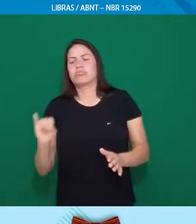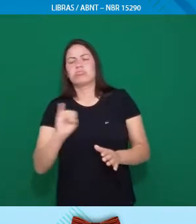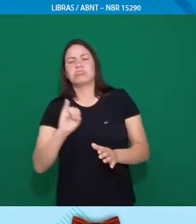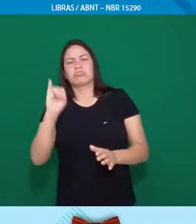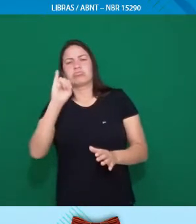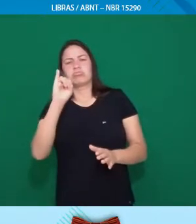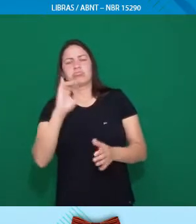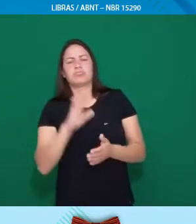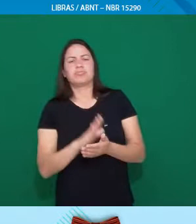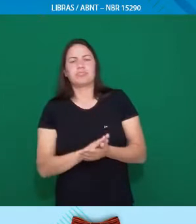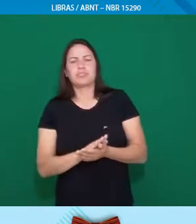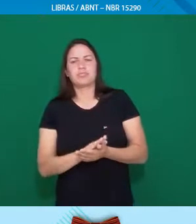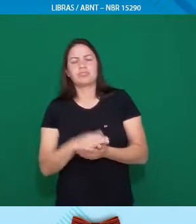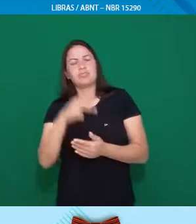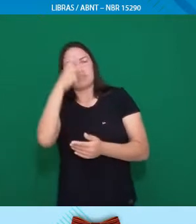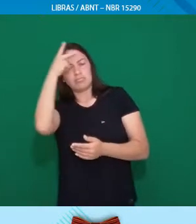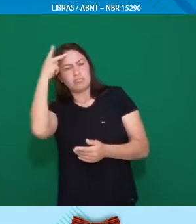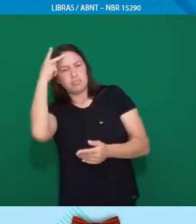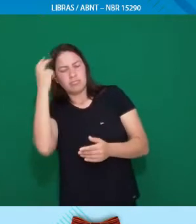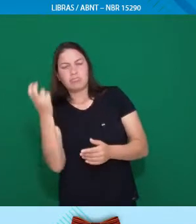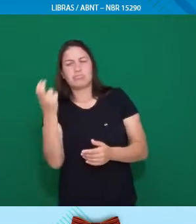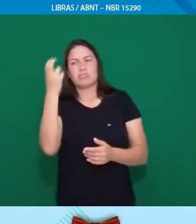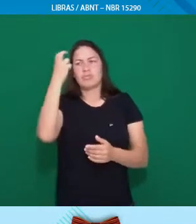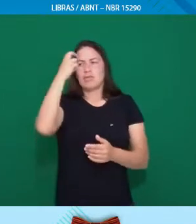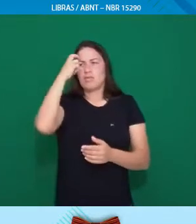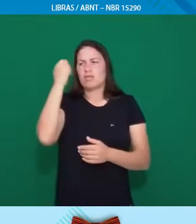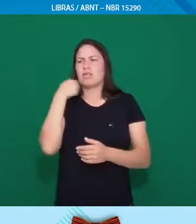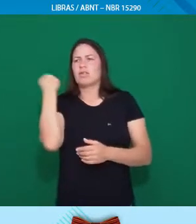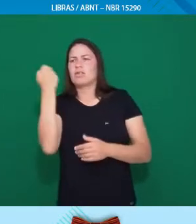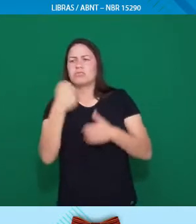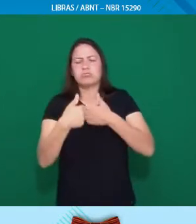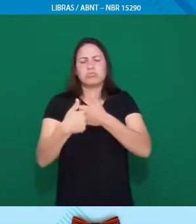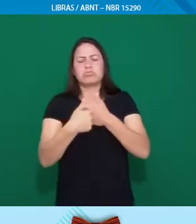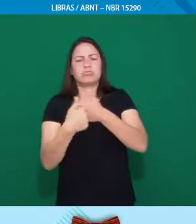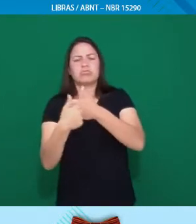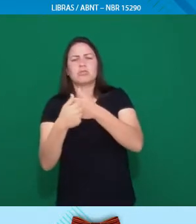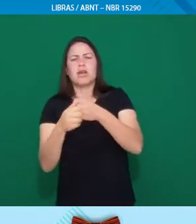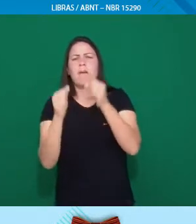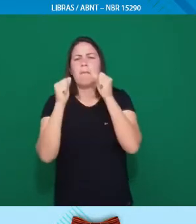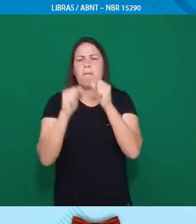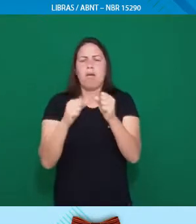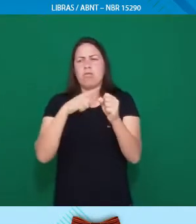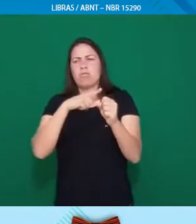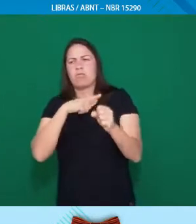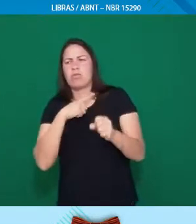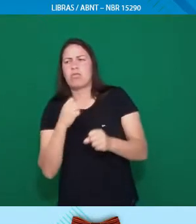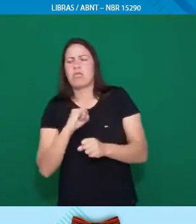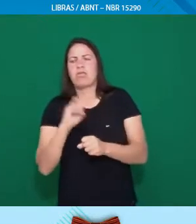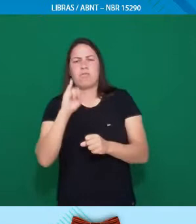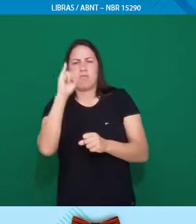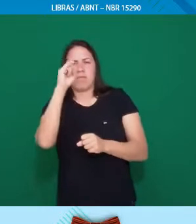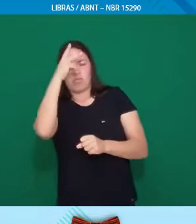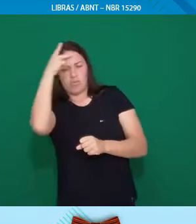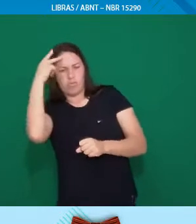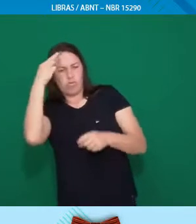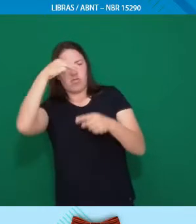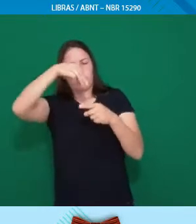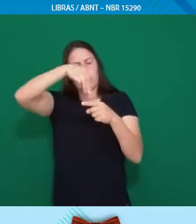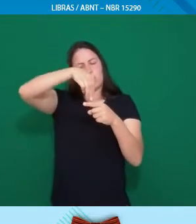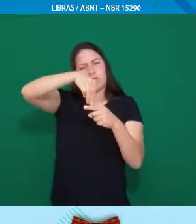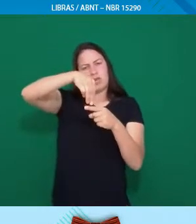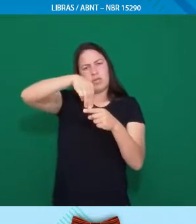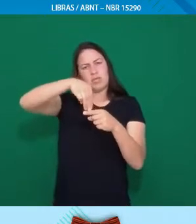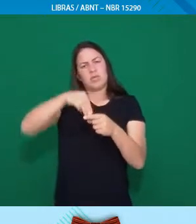importância ea Oi e a grandiosidade da Cultura né as várias frentes que poderiam importar que o município tinha